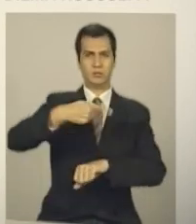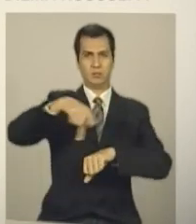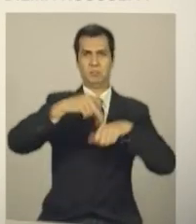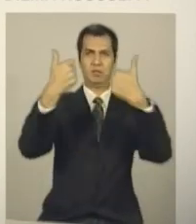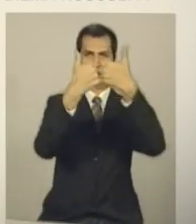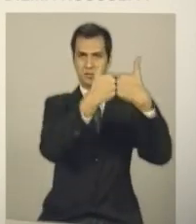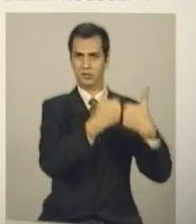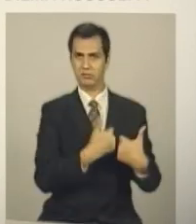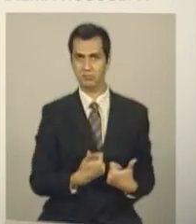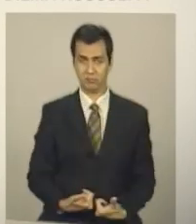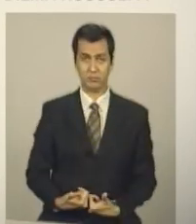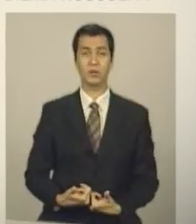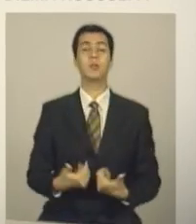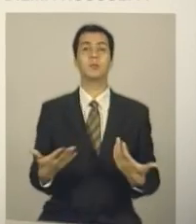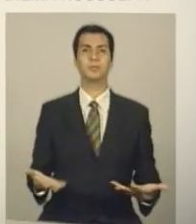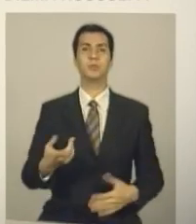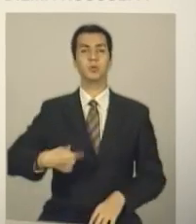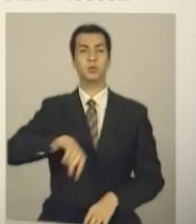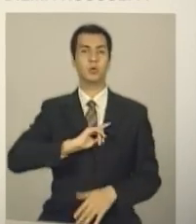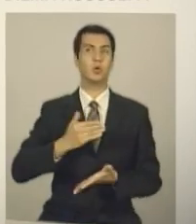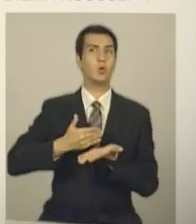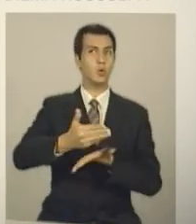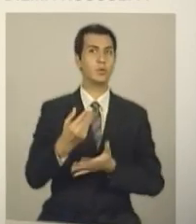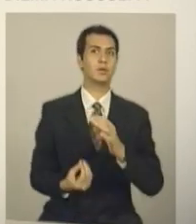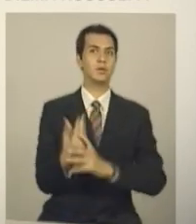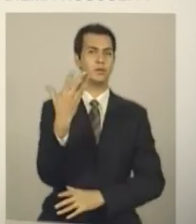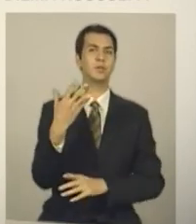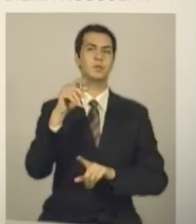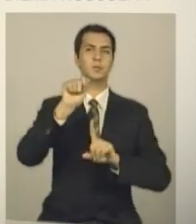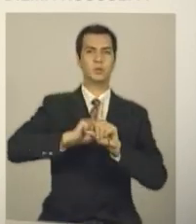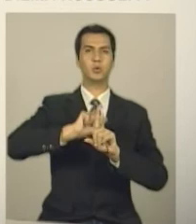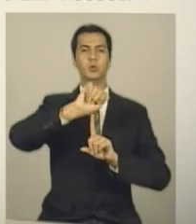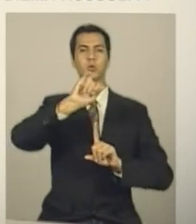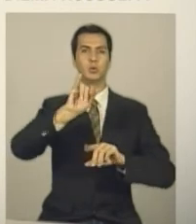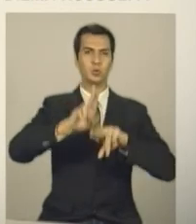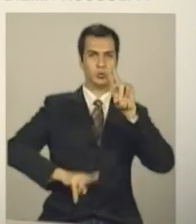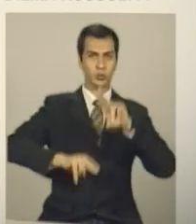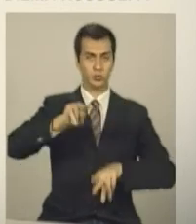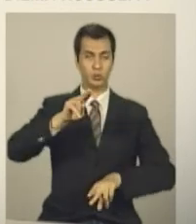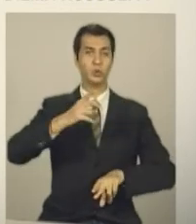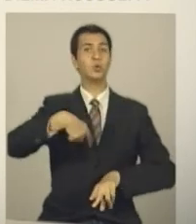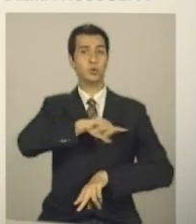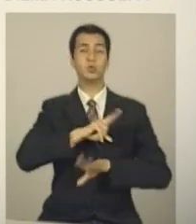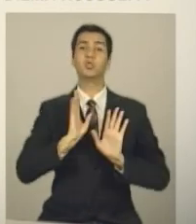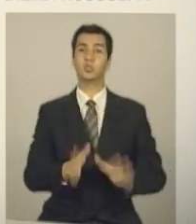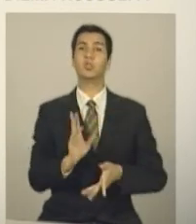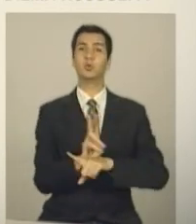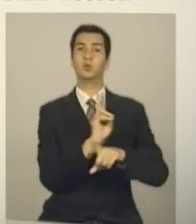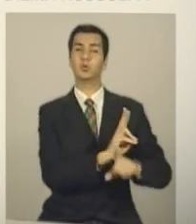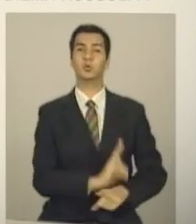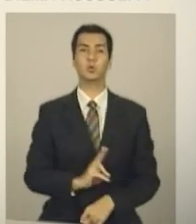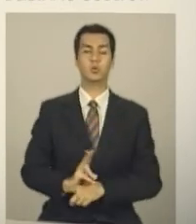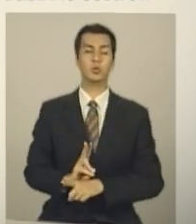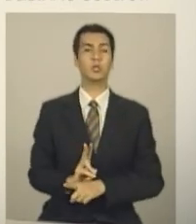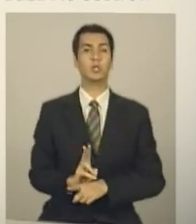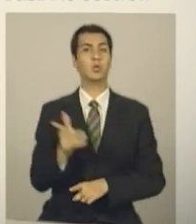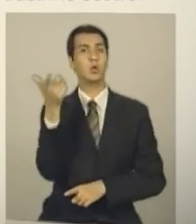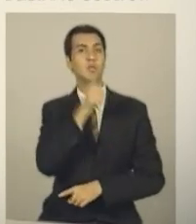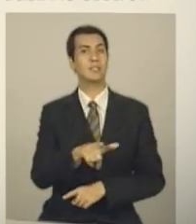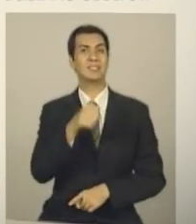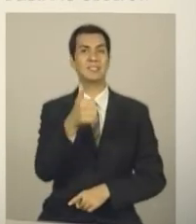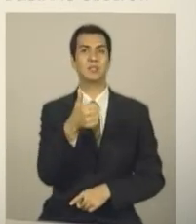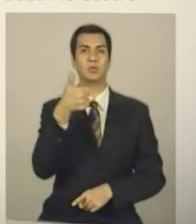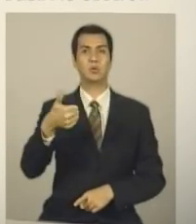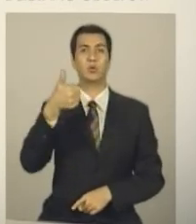o plano A Novembro deste ano nós evitamos que 112 toneladas de drogas entrassem no Brasil a